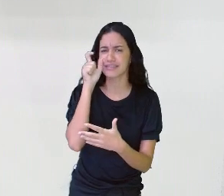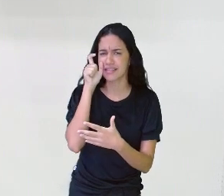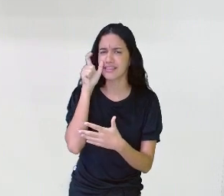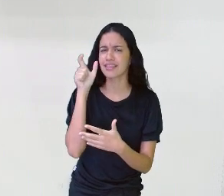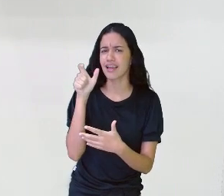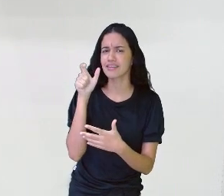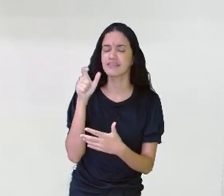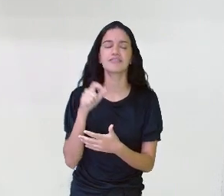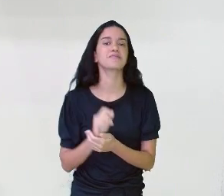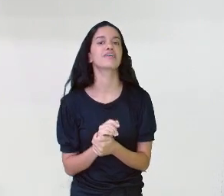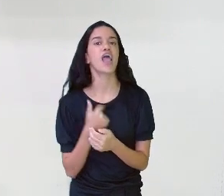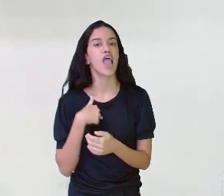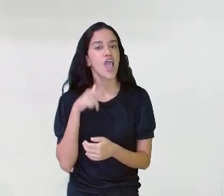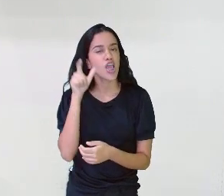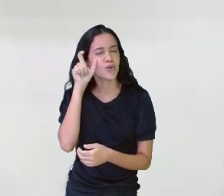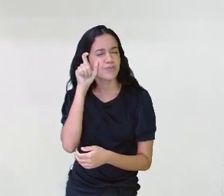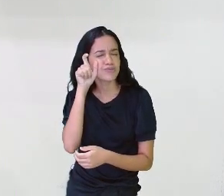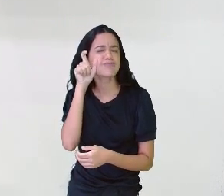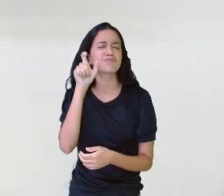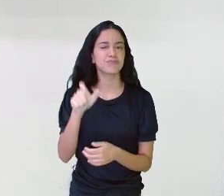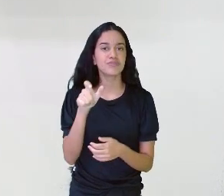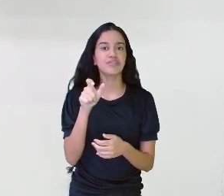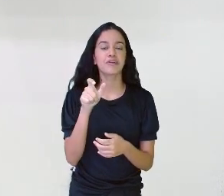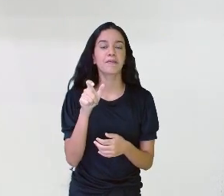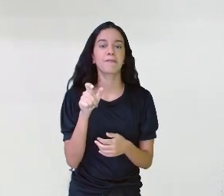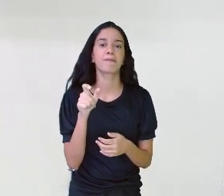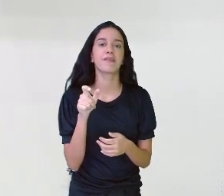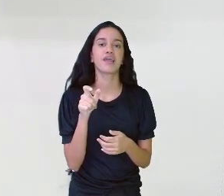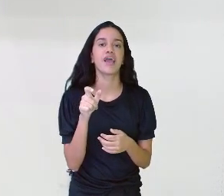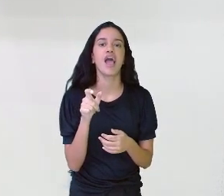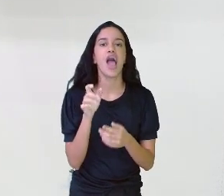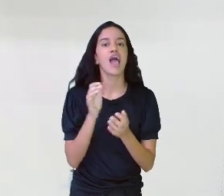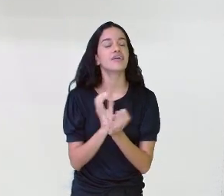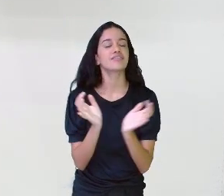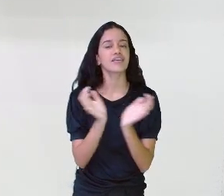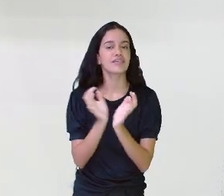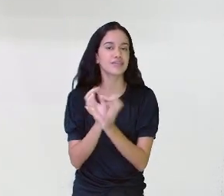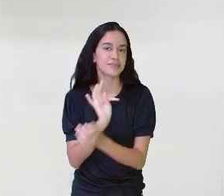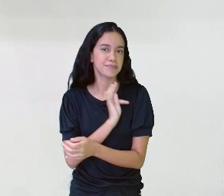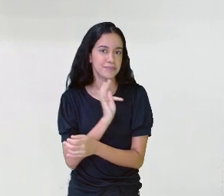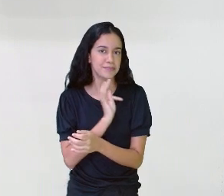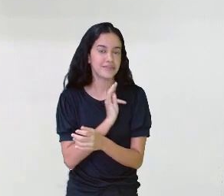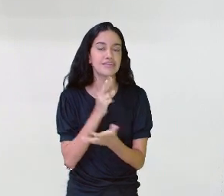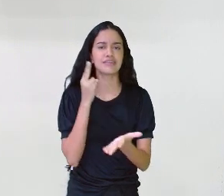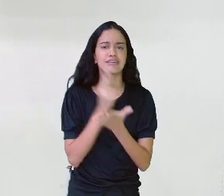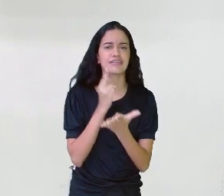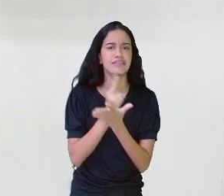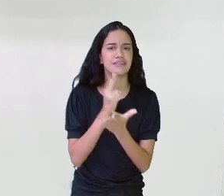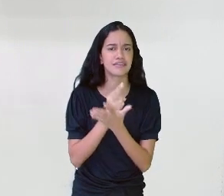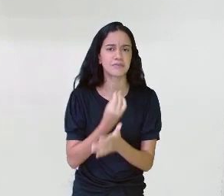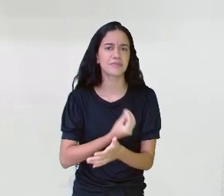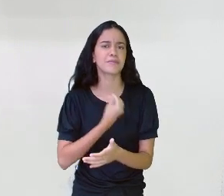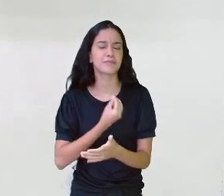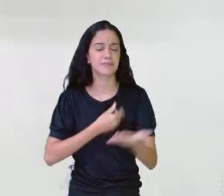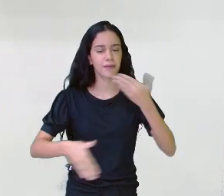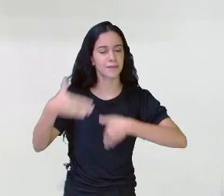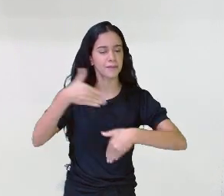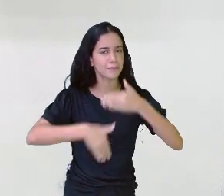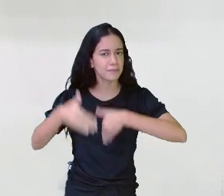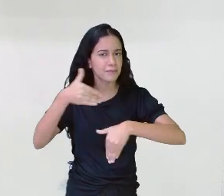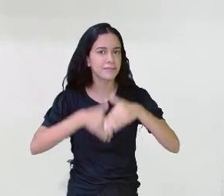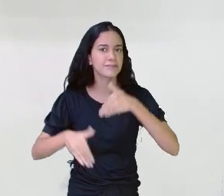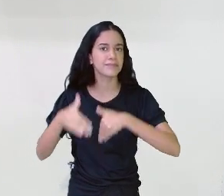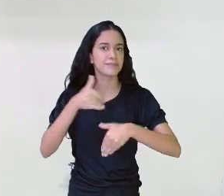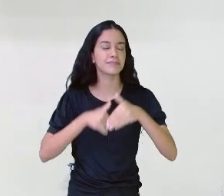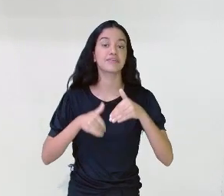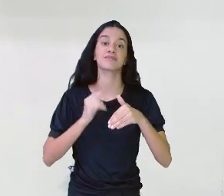Interessante, Eu acho interessantíssimo. Essa equipe sempre está presente, ajudando, claro, colaborando